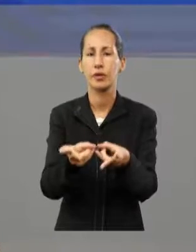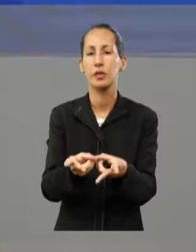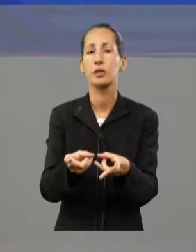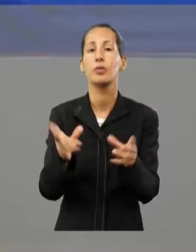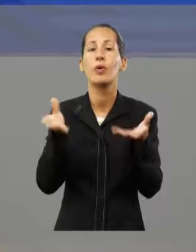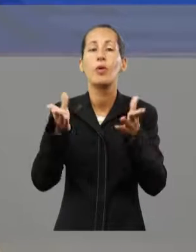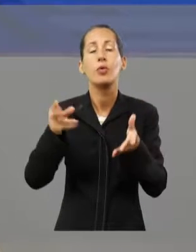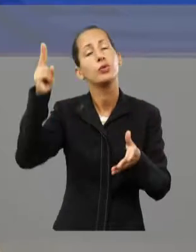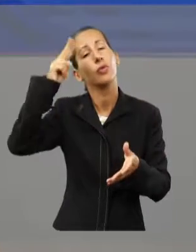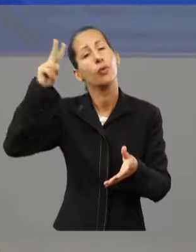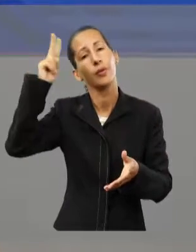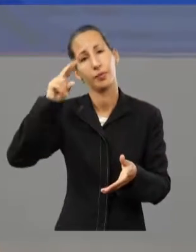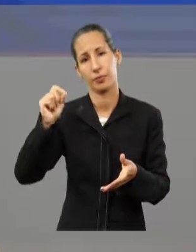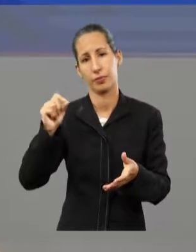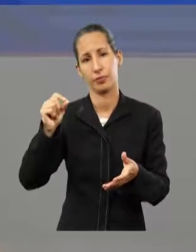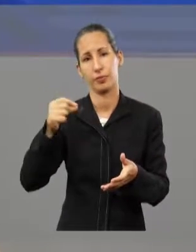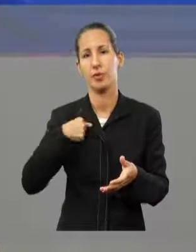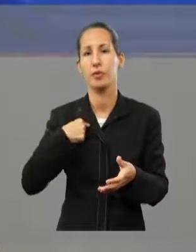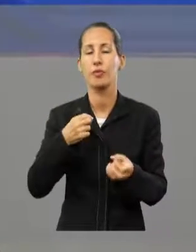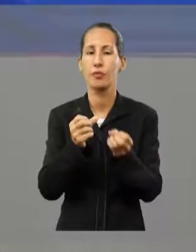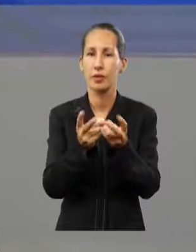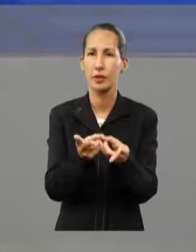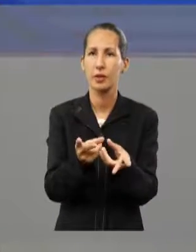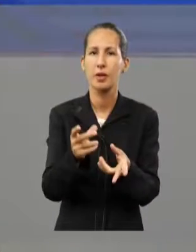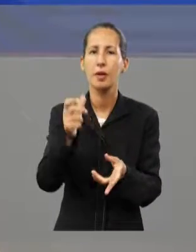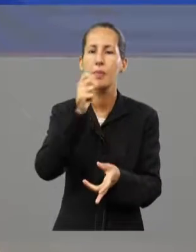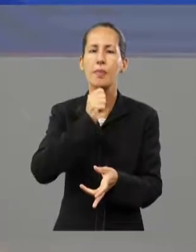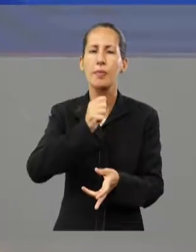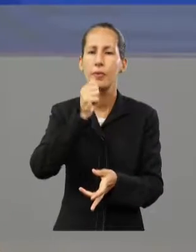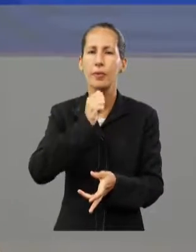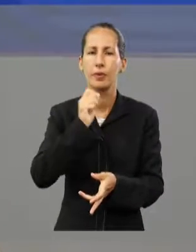Gente que eu vendia picolé e assim...